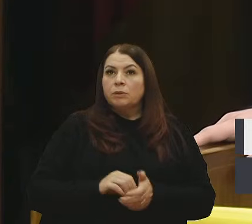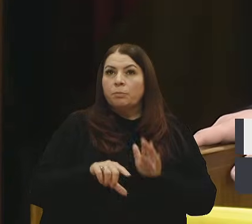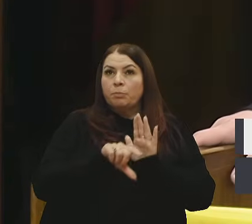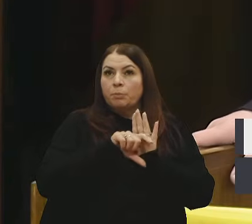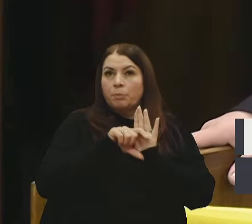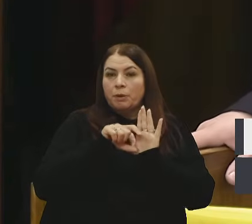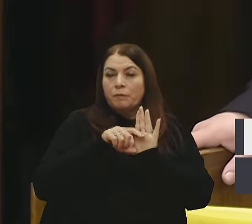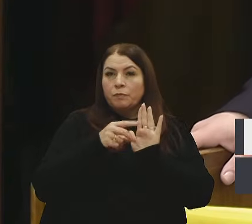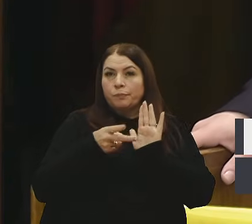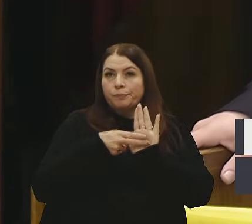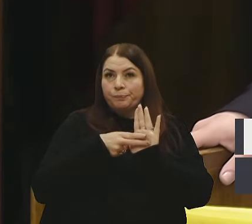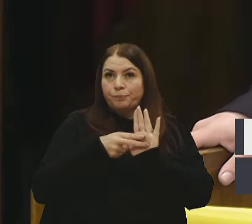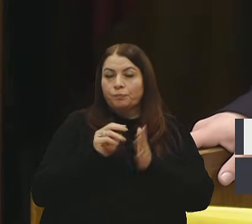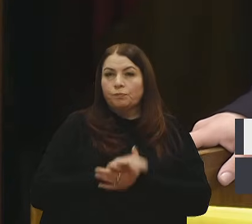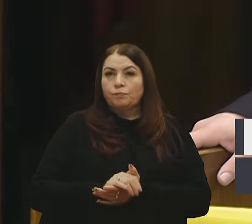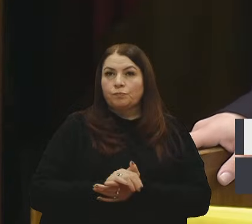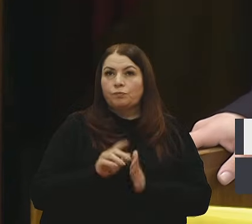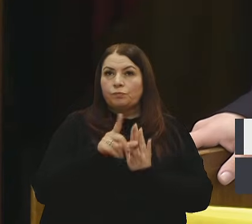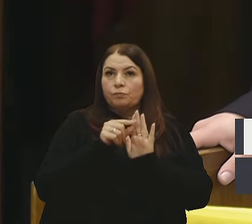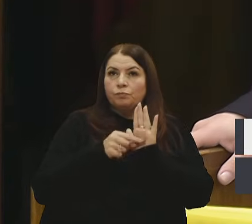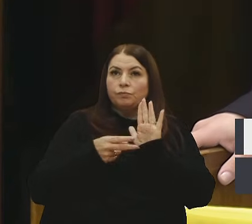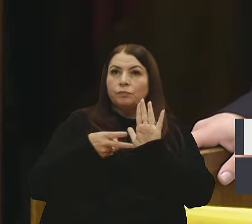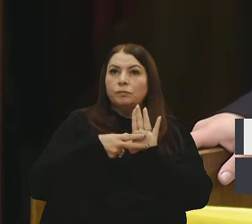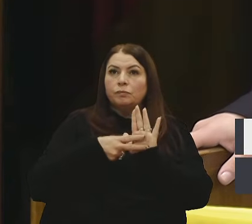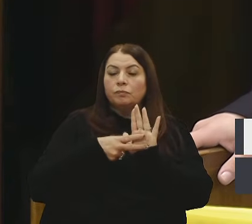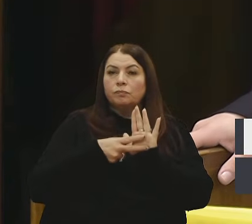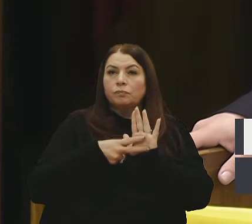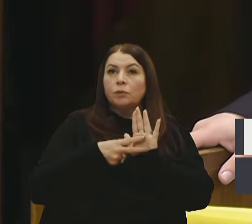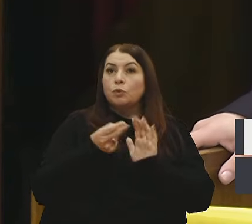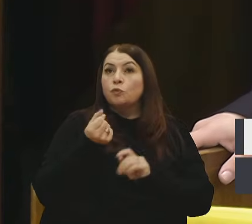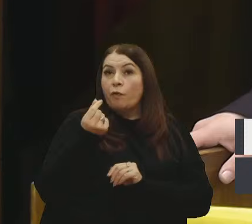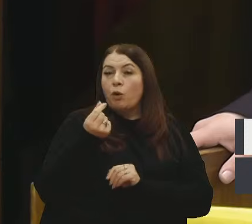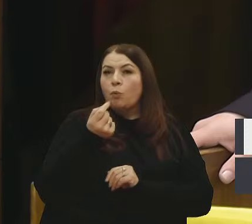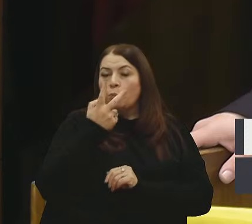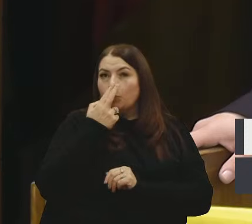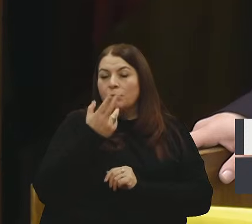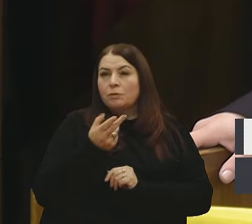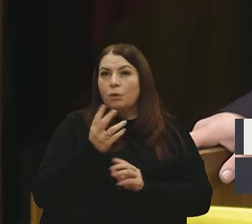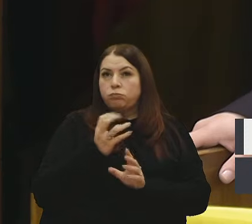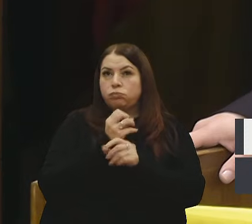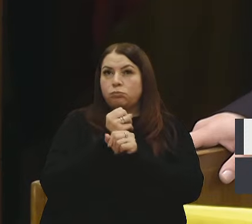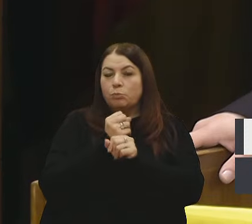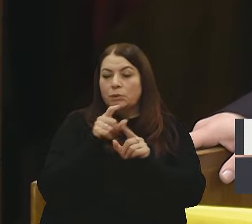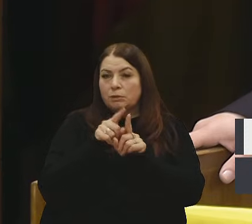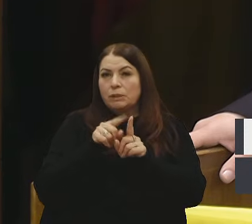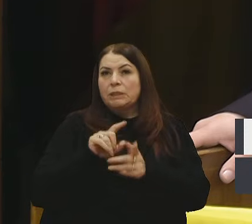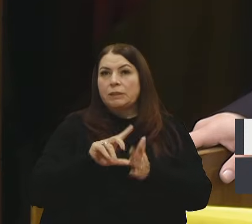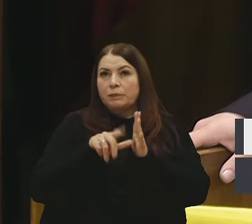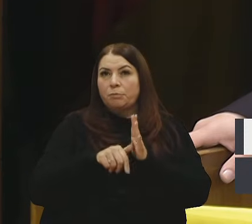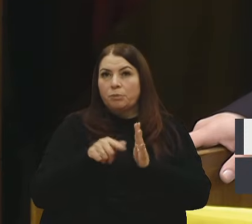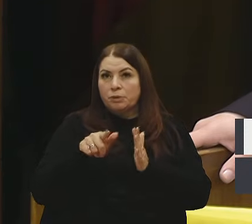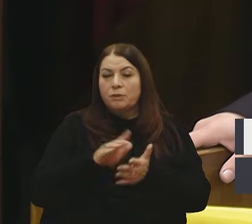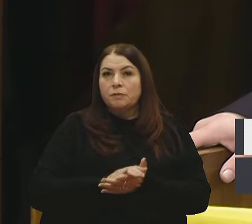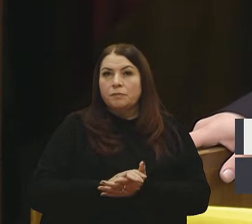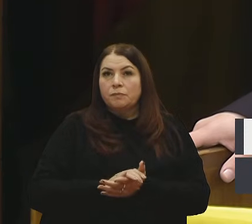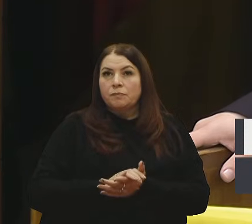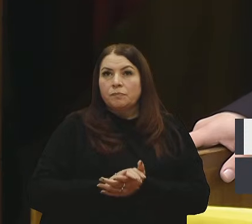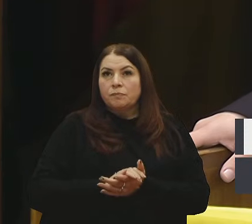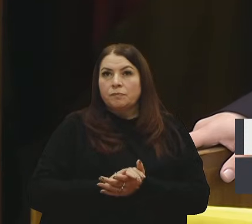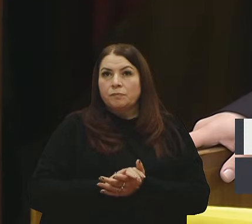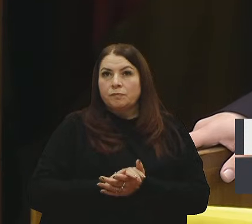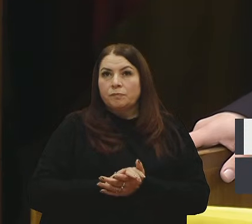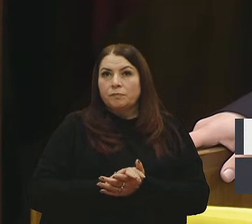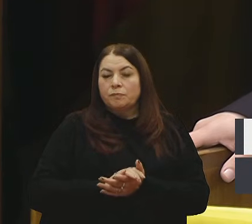2º do artigo 2º. Os valores equivalentes nos montantes postergados em decorrência do disposto